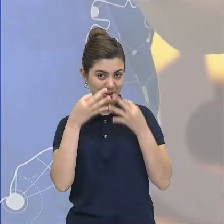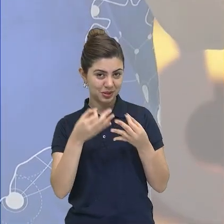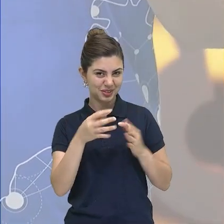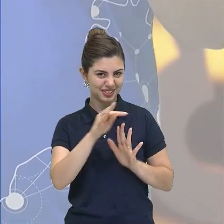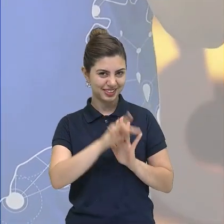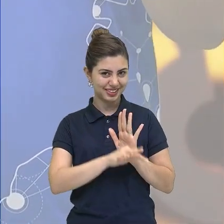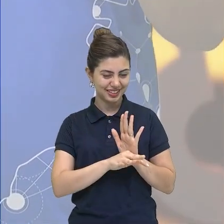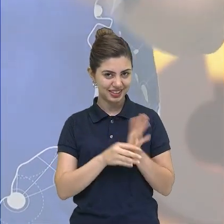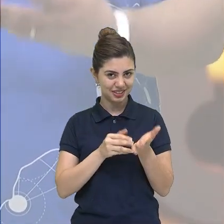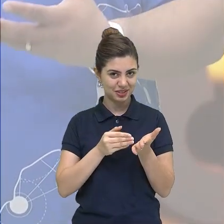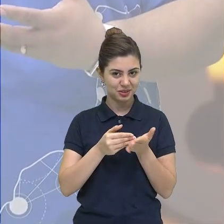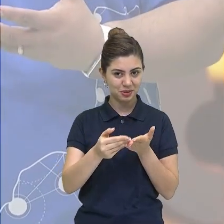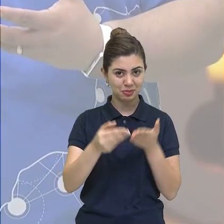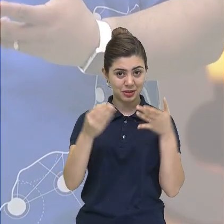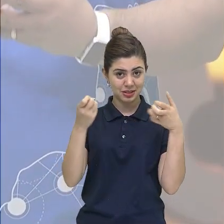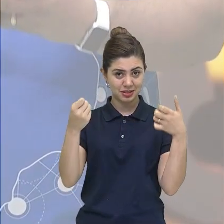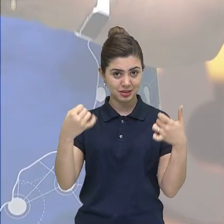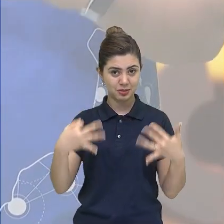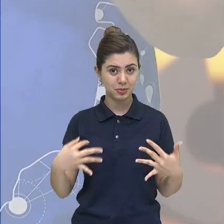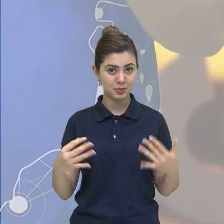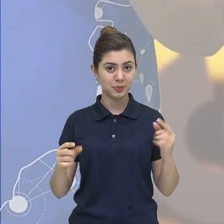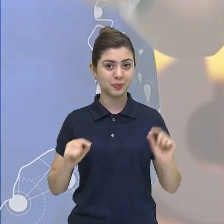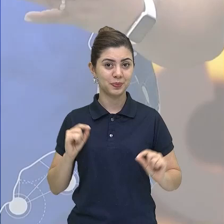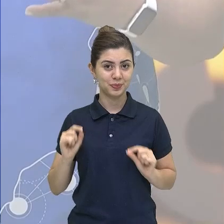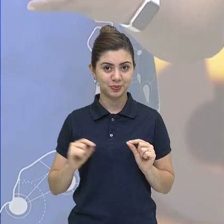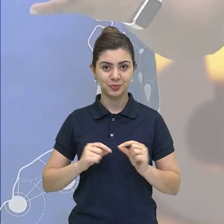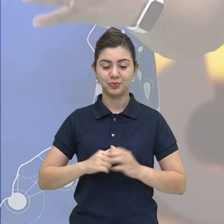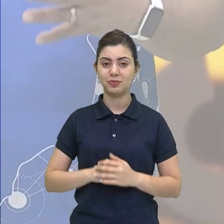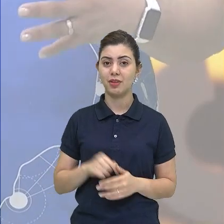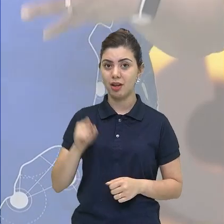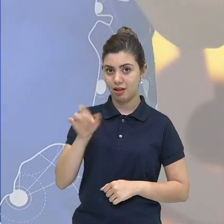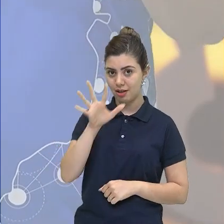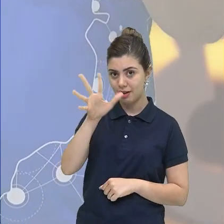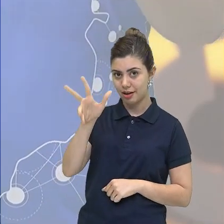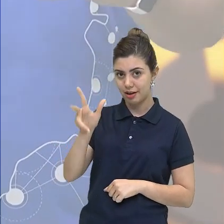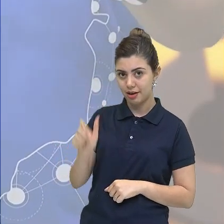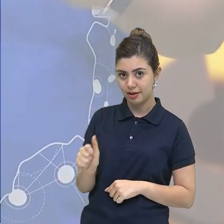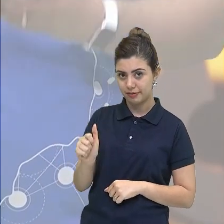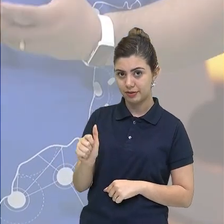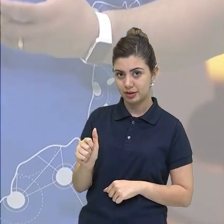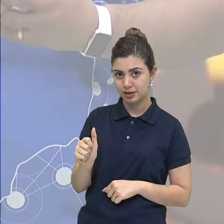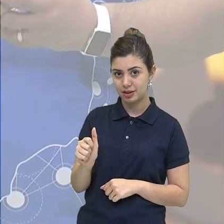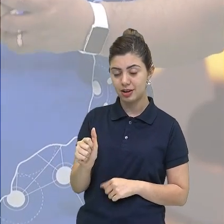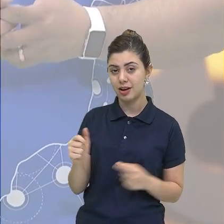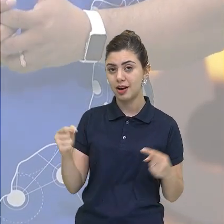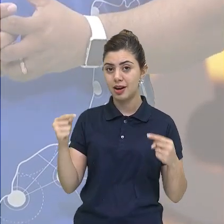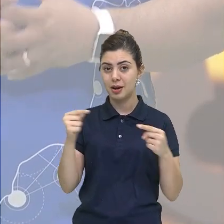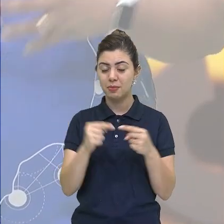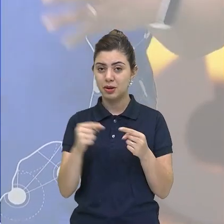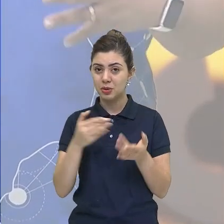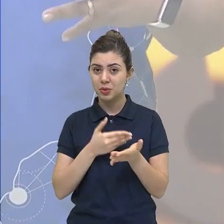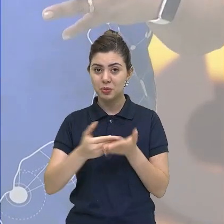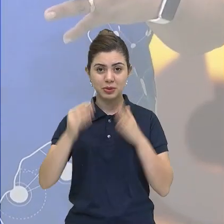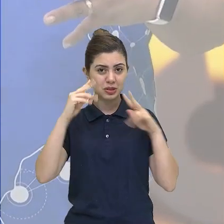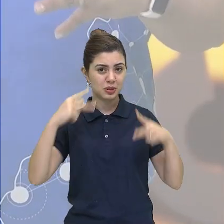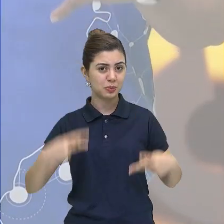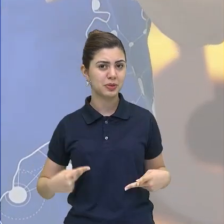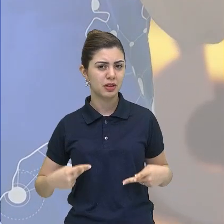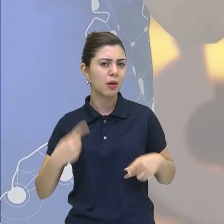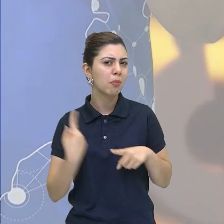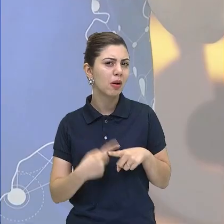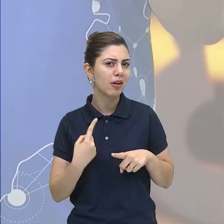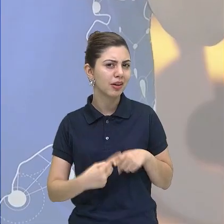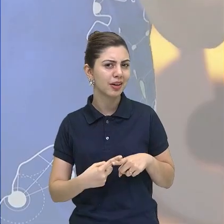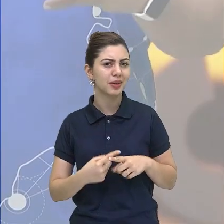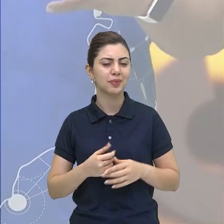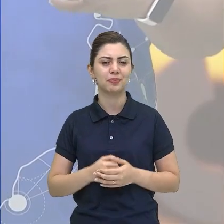nós começamos afirmando que a África é o berço da humanidade. Por quê? Porque lá foi